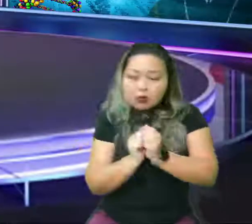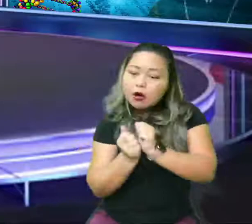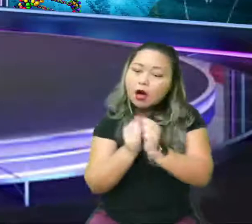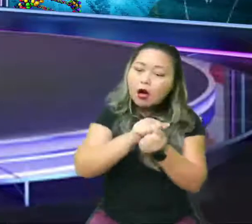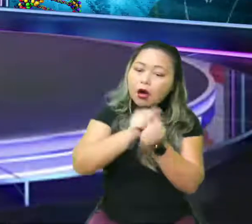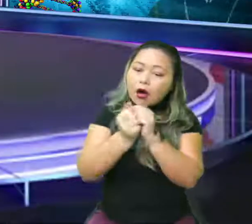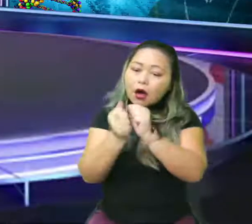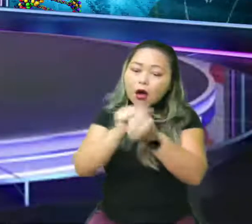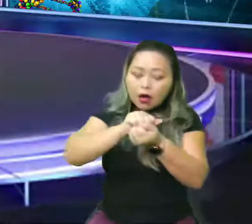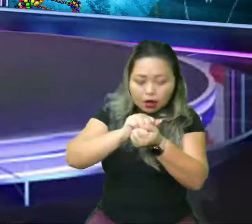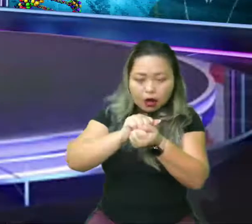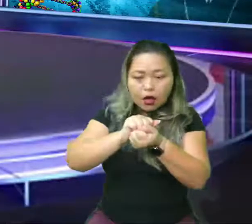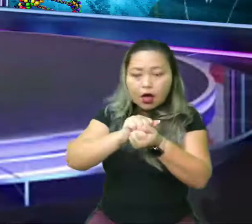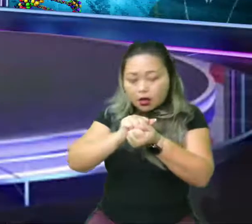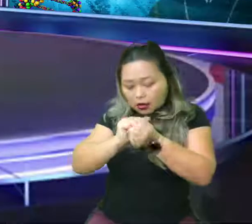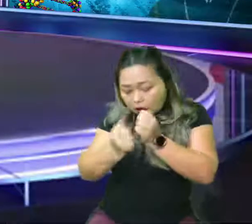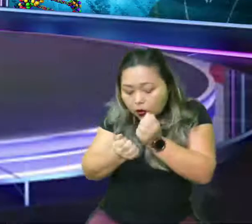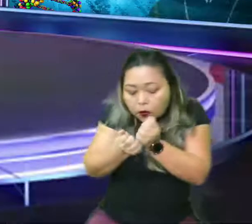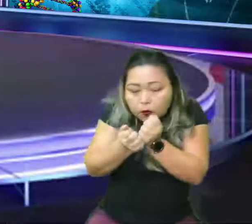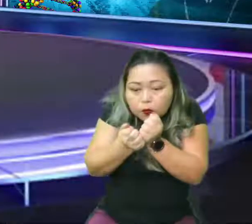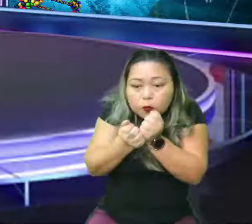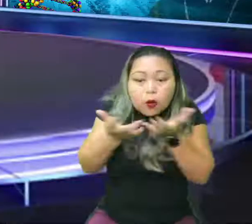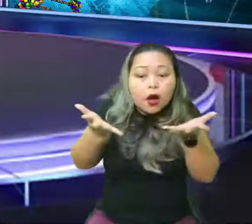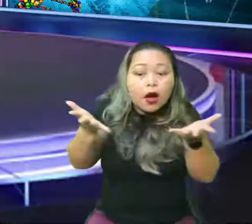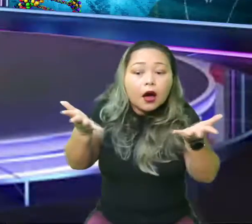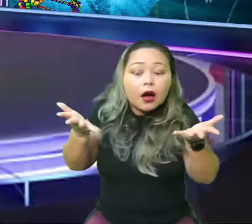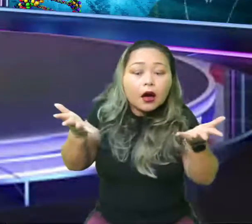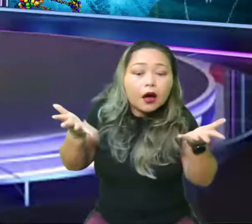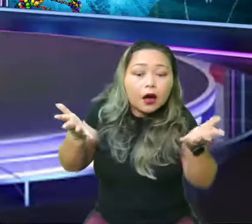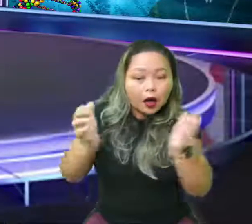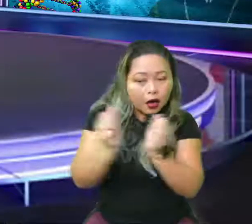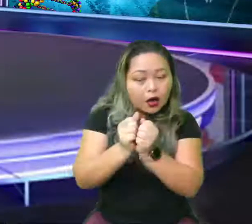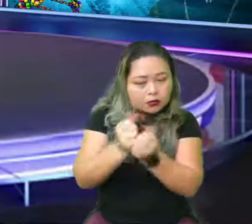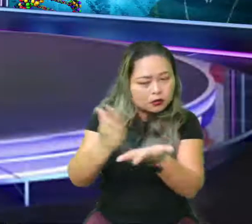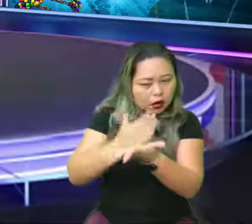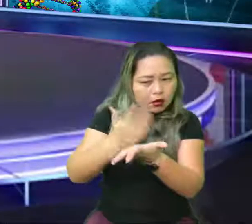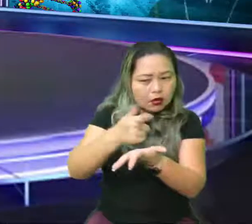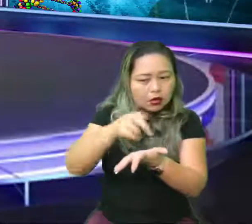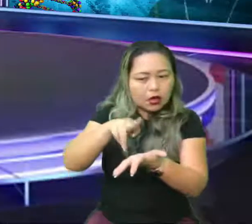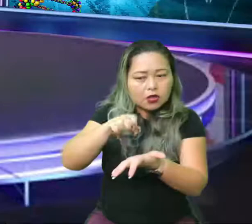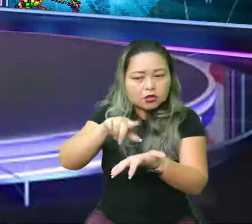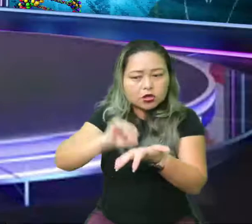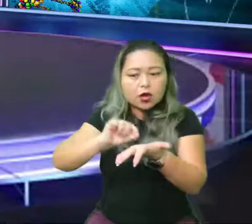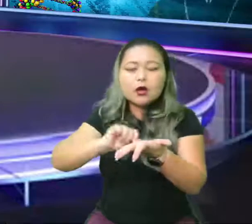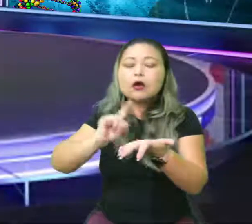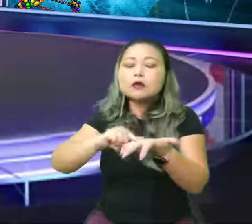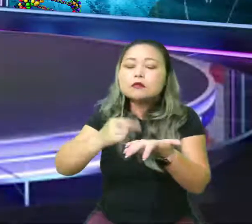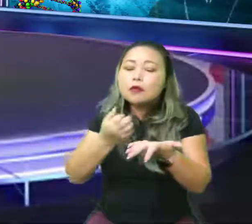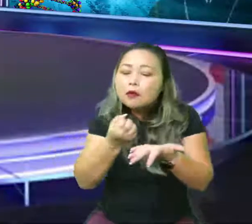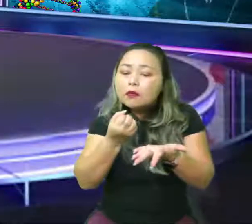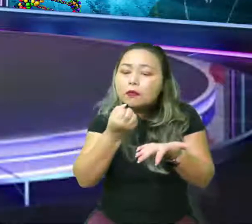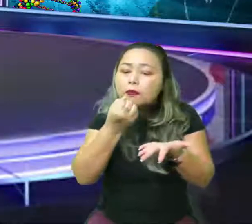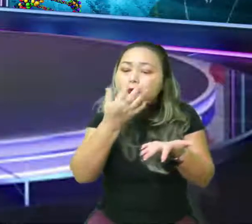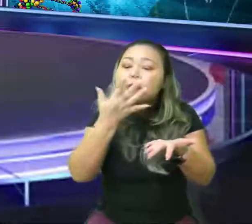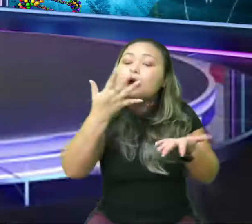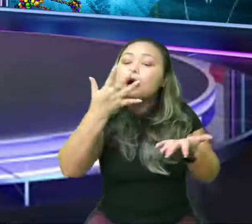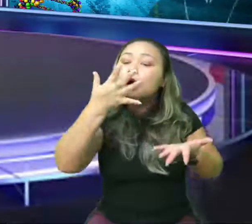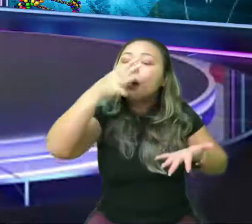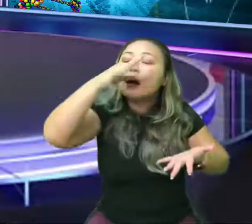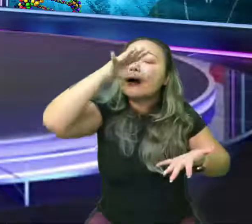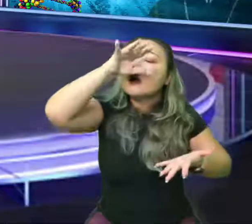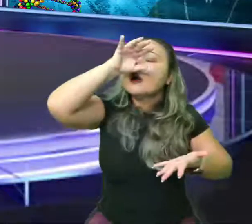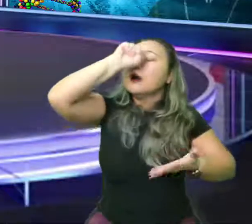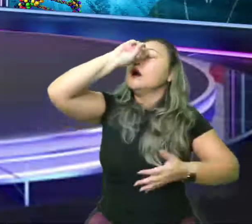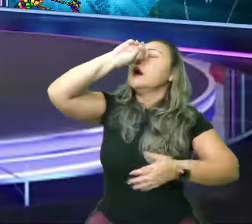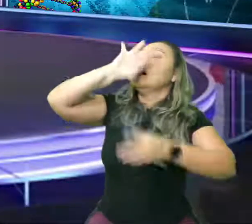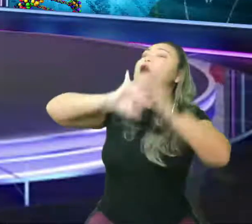com que soprasse, né? Ele soprou, segundo o livro de Gênesis, soprou nas narinas e deu fôlego de